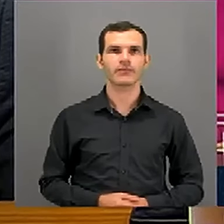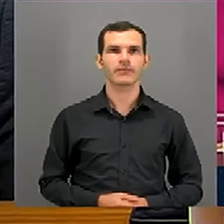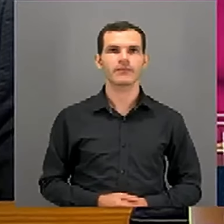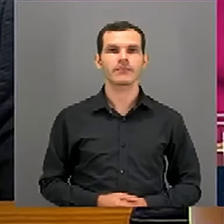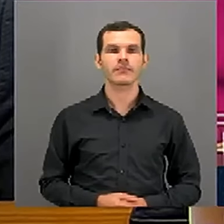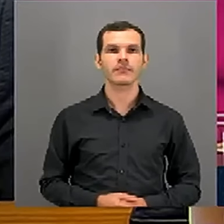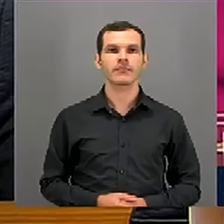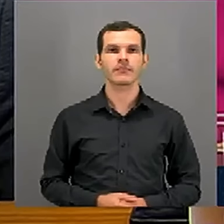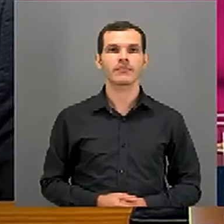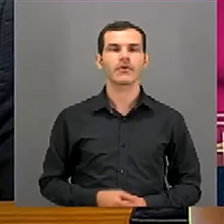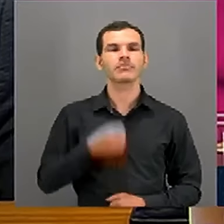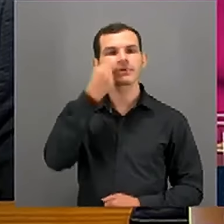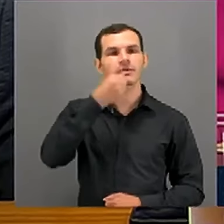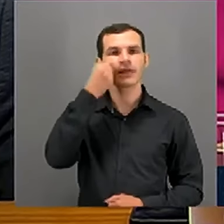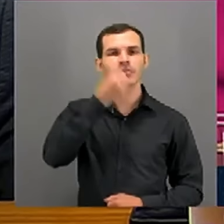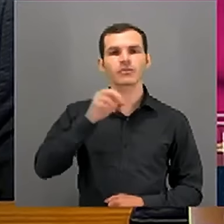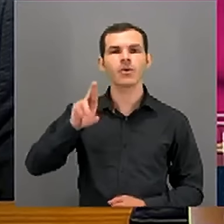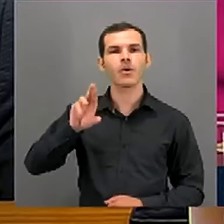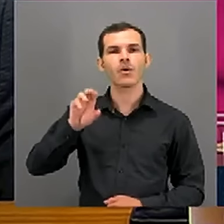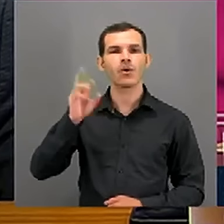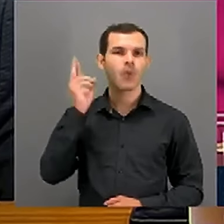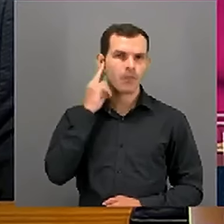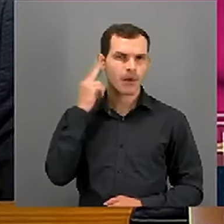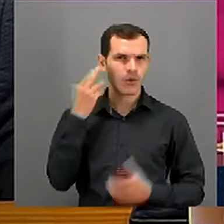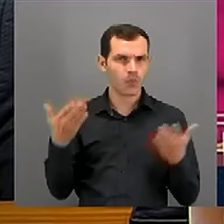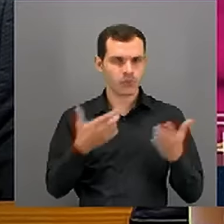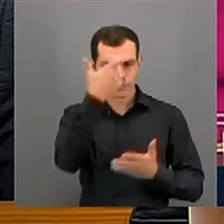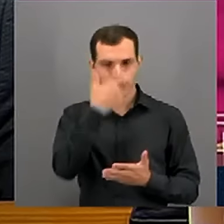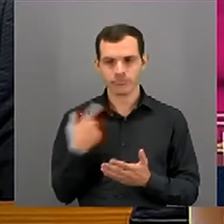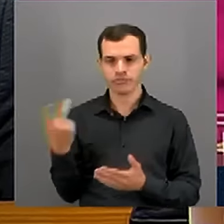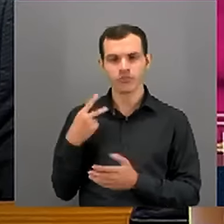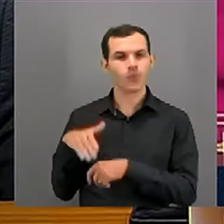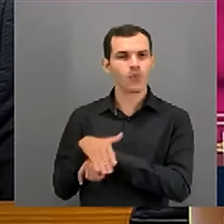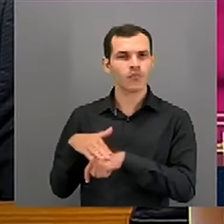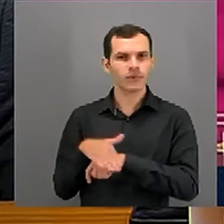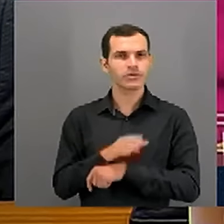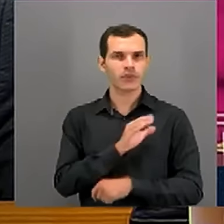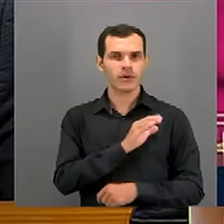Senador Romário e eu tínhamos falado hoje cedo na Comissão de Esportes.